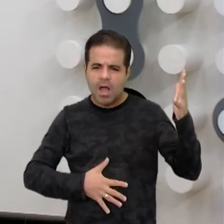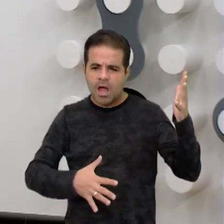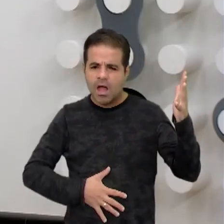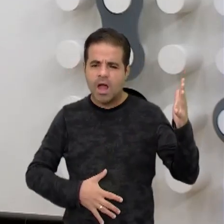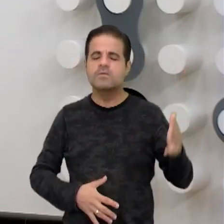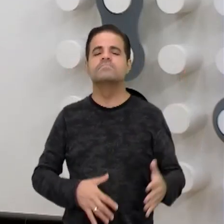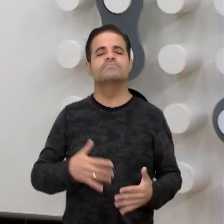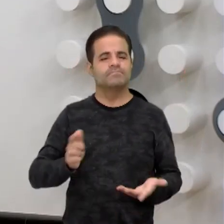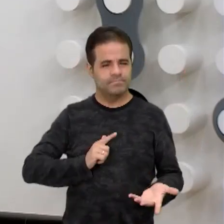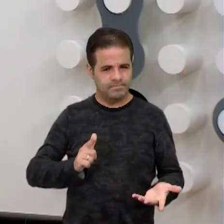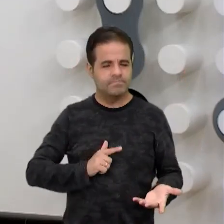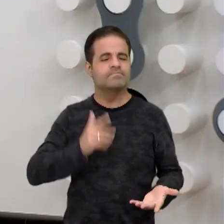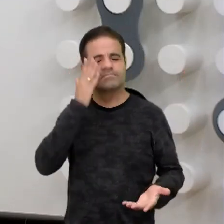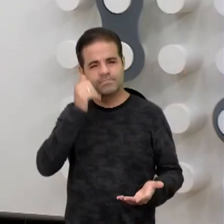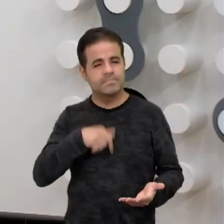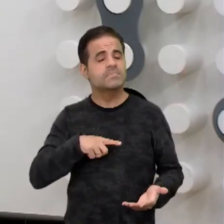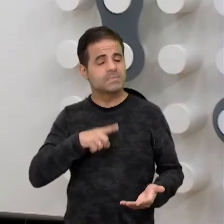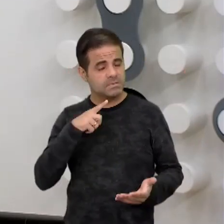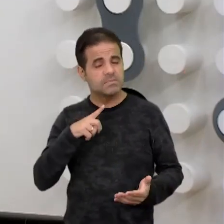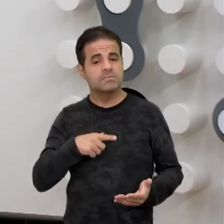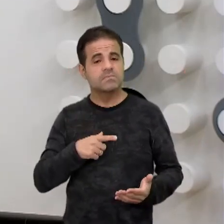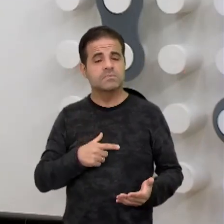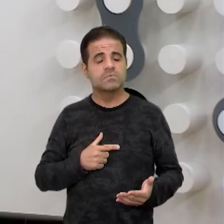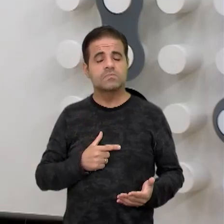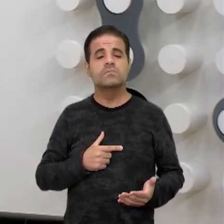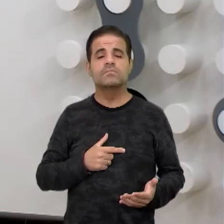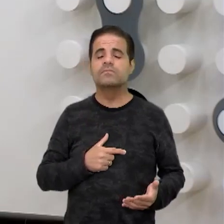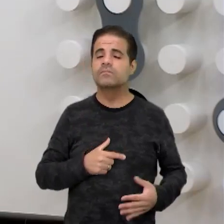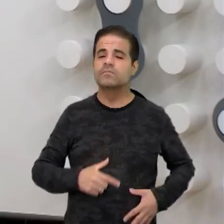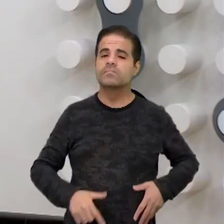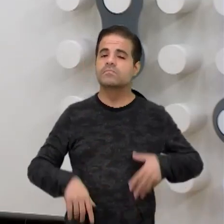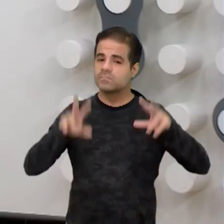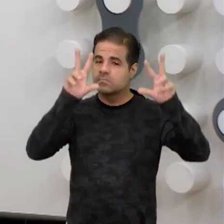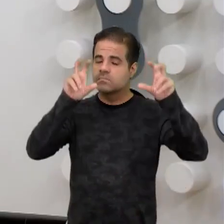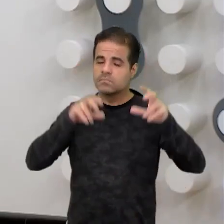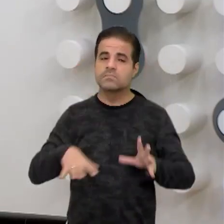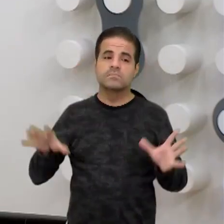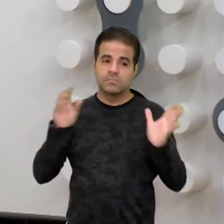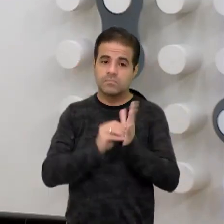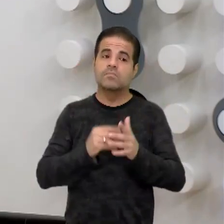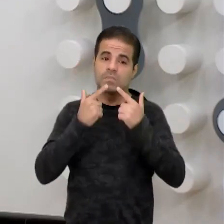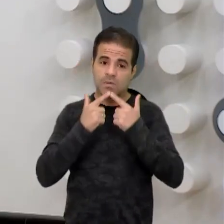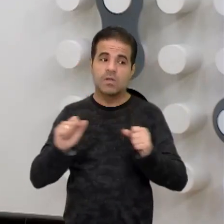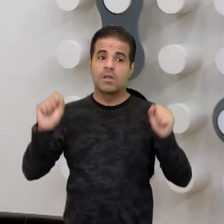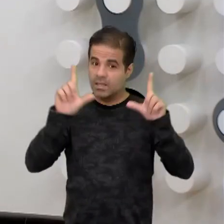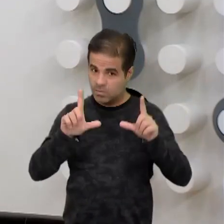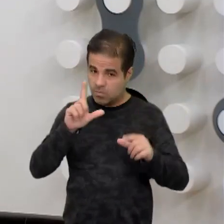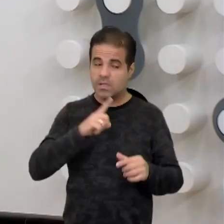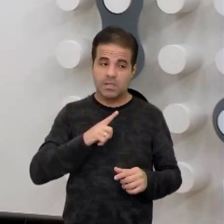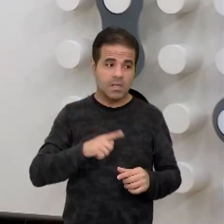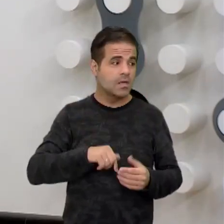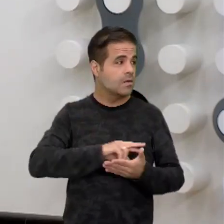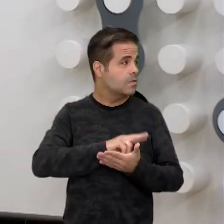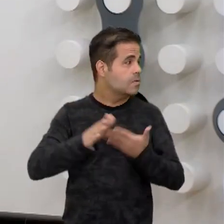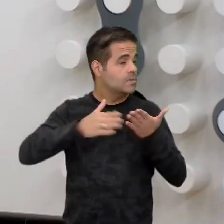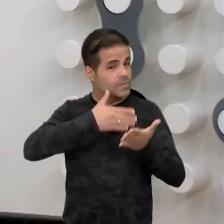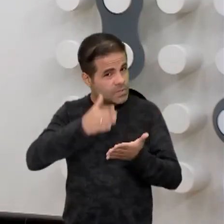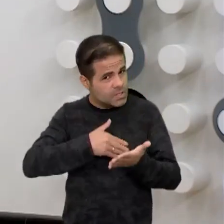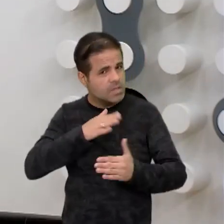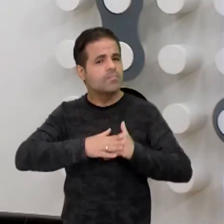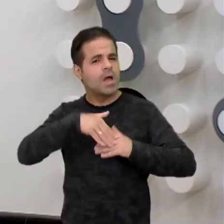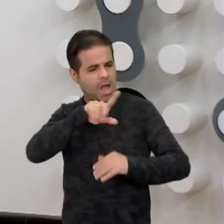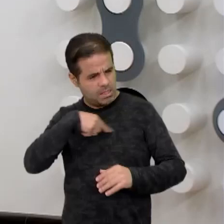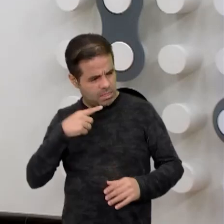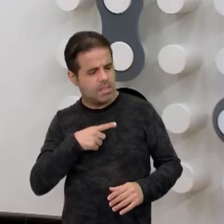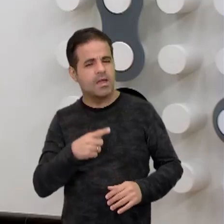a malandragem que também está tematizada na literatura, nos livros, mas a gente